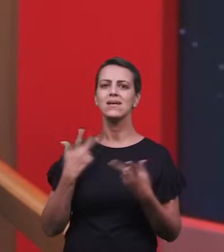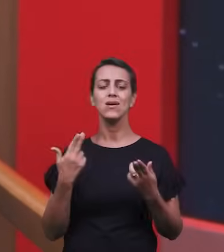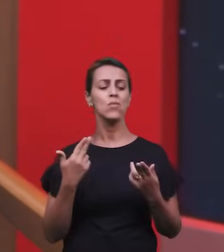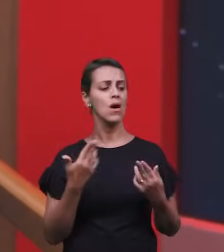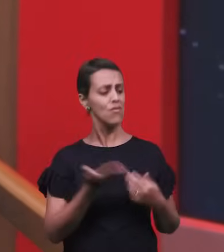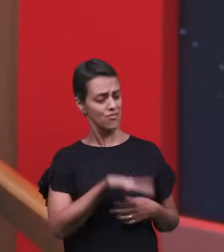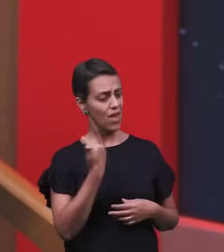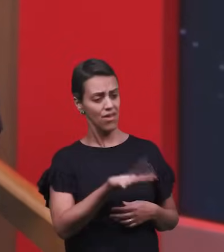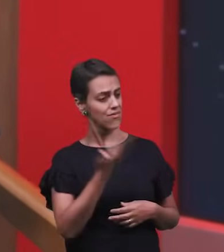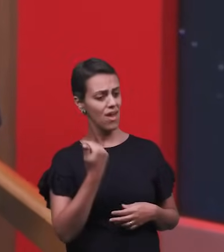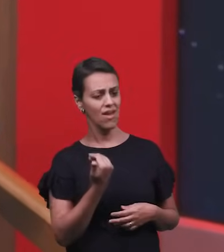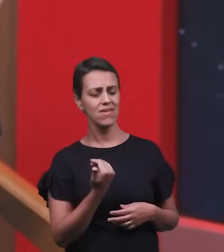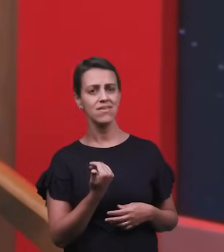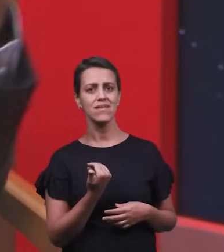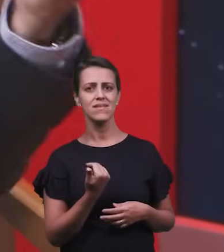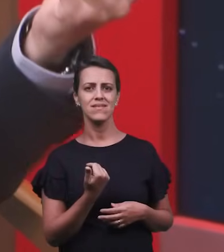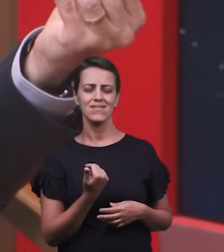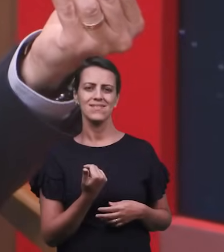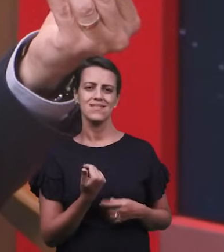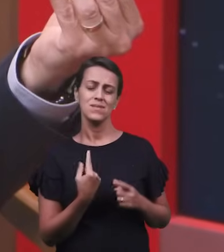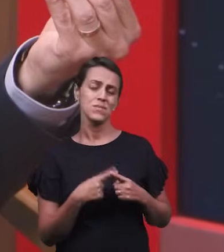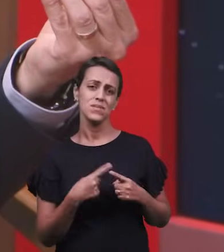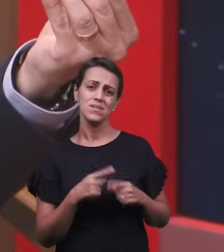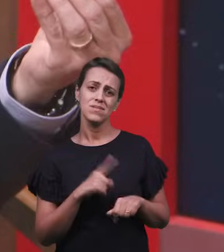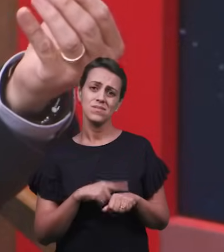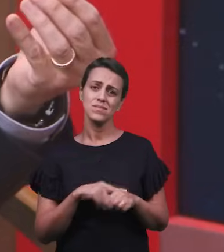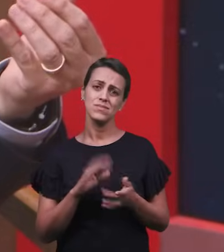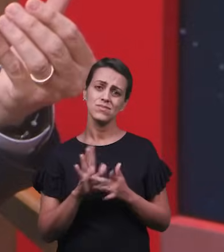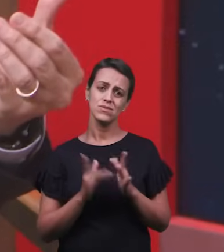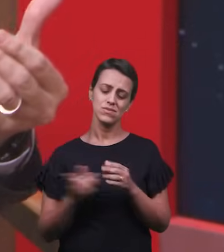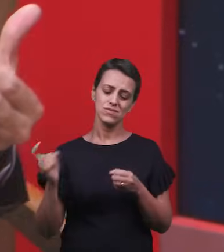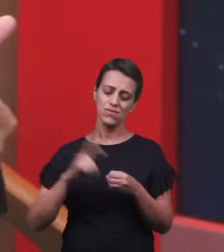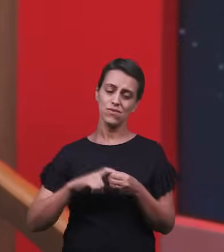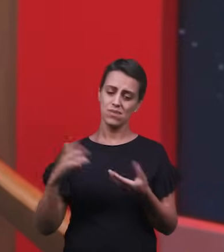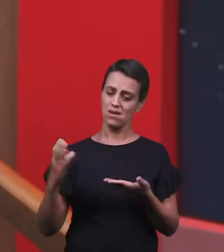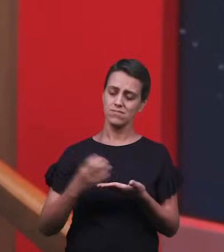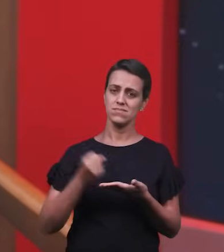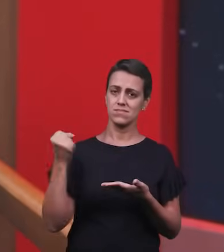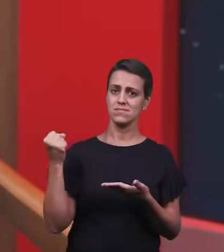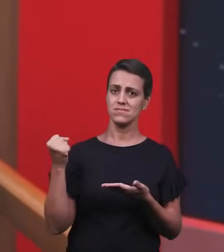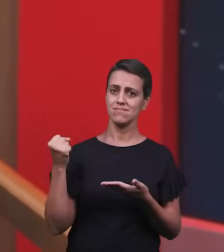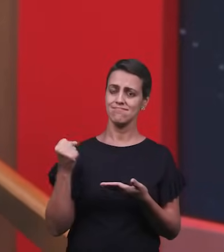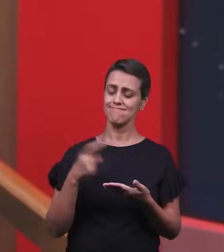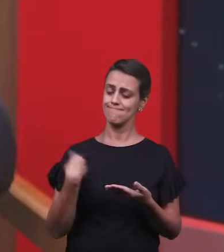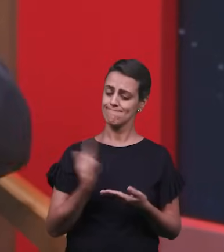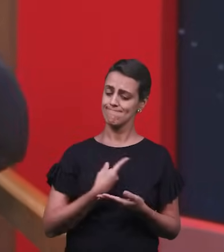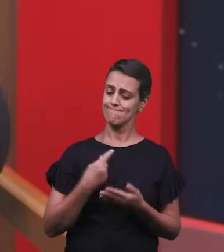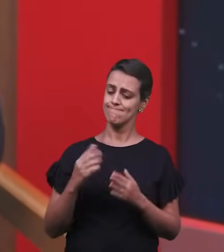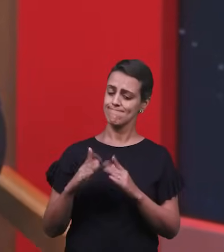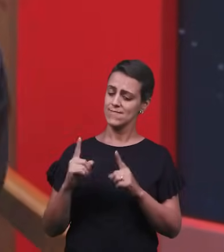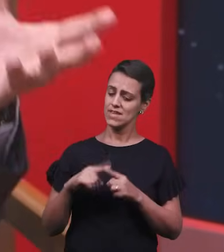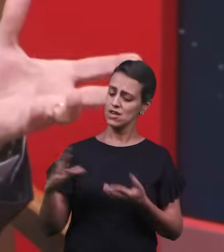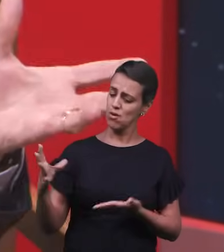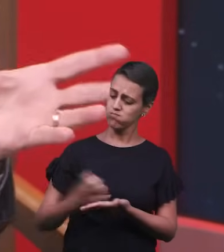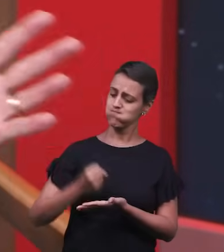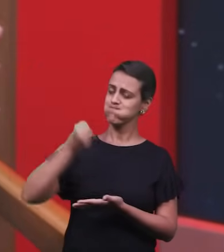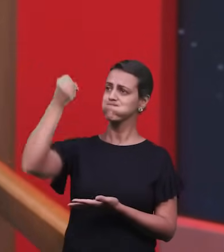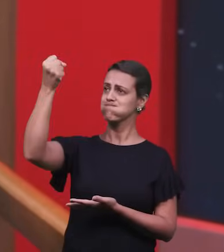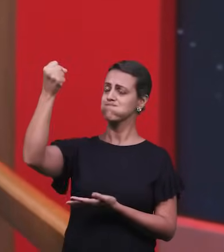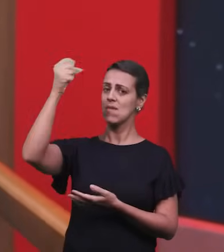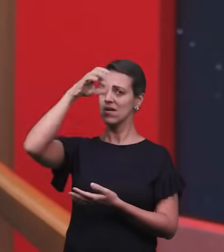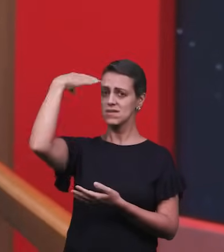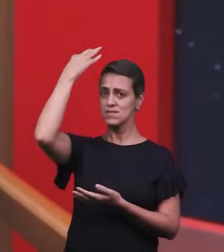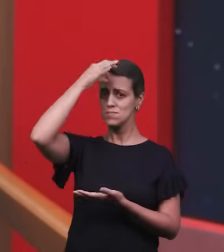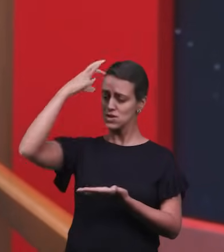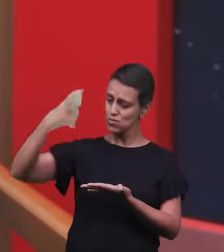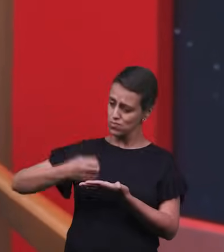finais? Porque quando Jesus voltar e arrebatar a igreja, a noiva, a igreja fiel vai embora, o Espírito também,